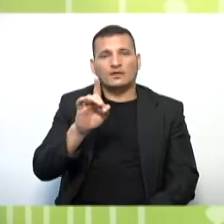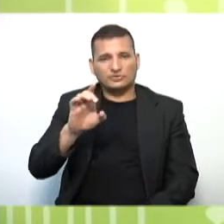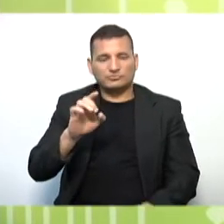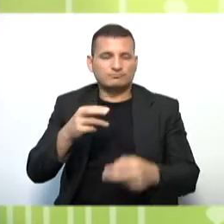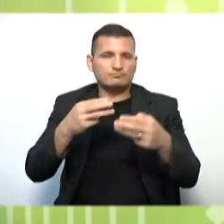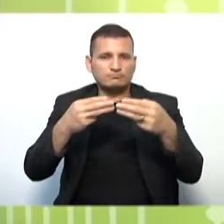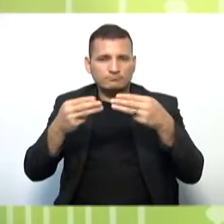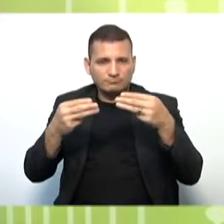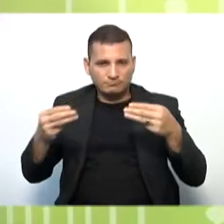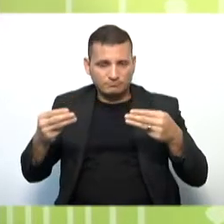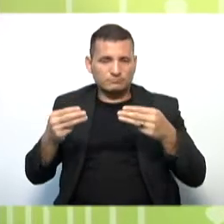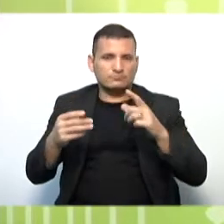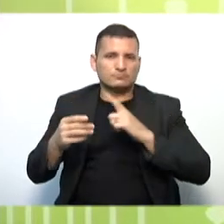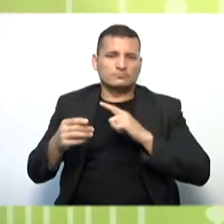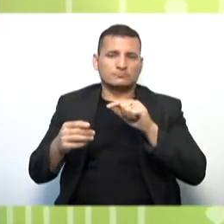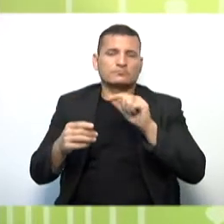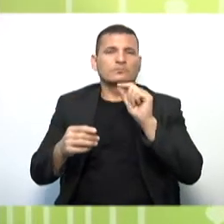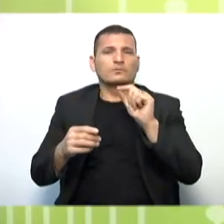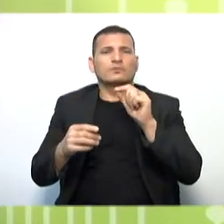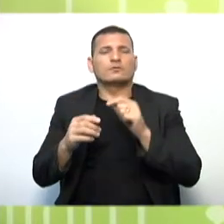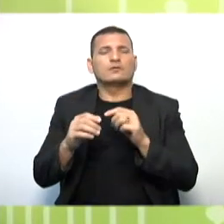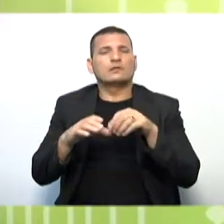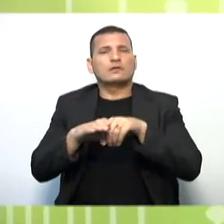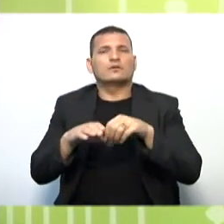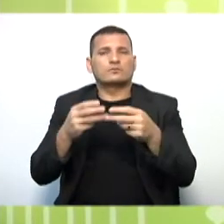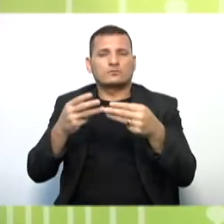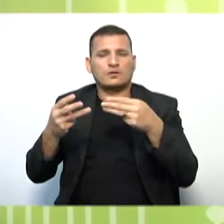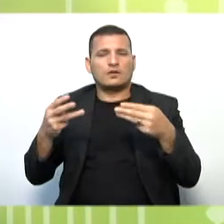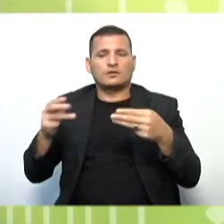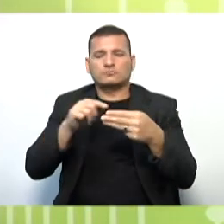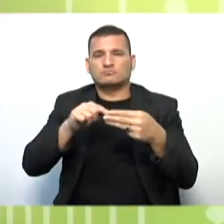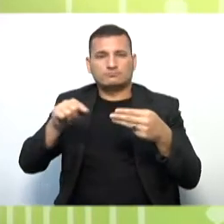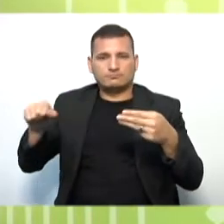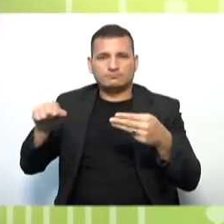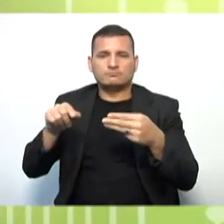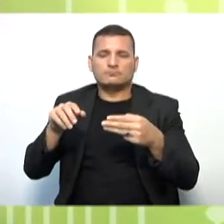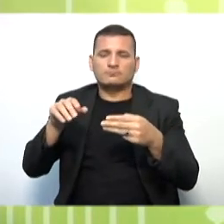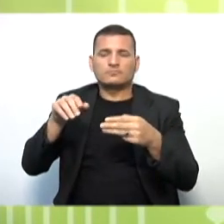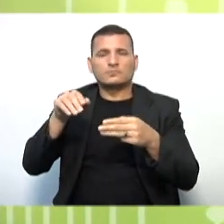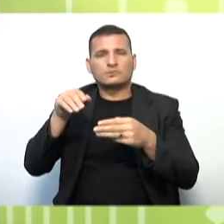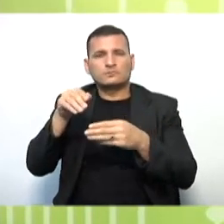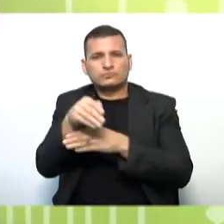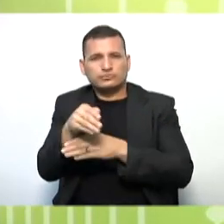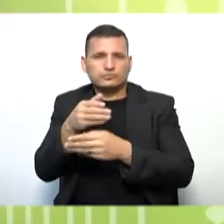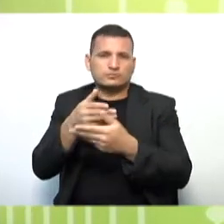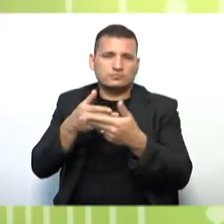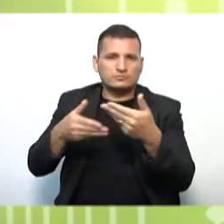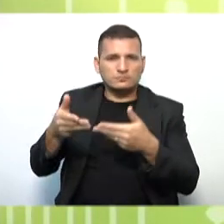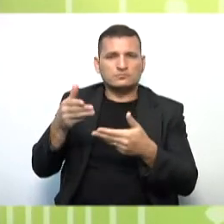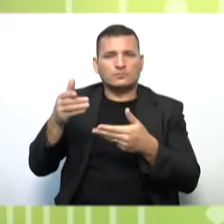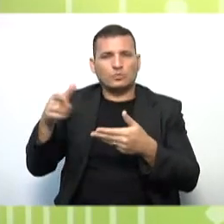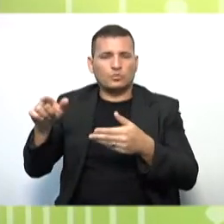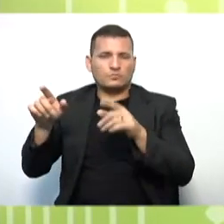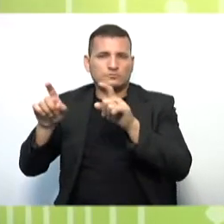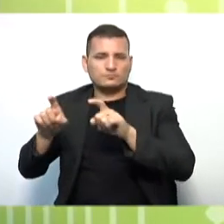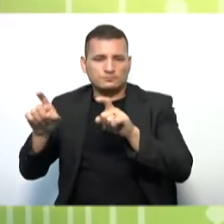ou seja, acessa serviços acessa serviços compartilhados em outro computador. Nós temos